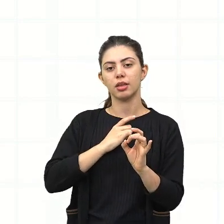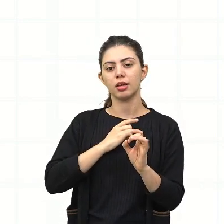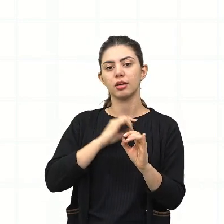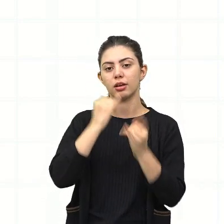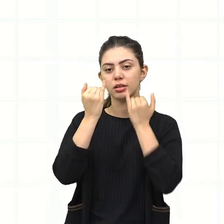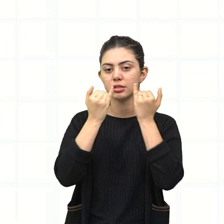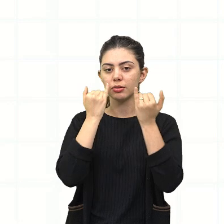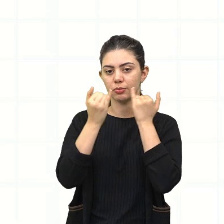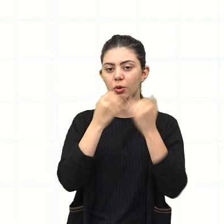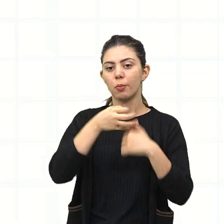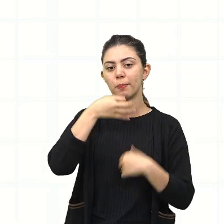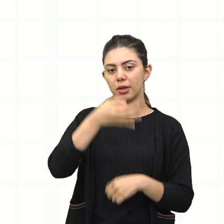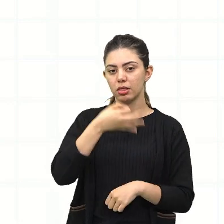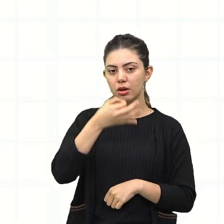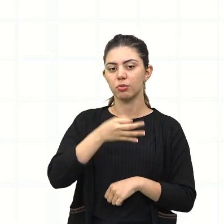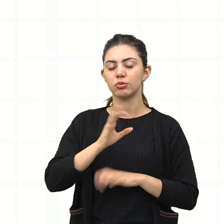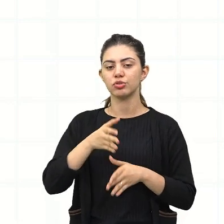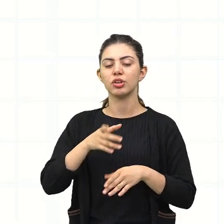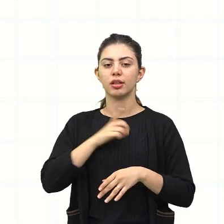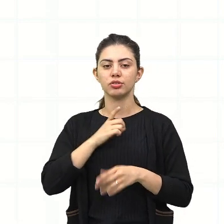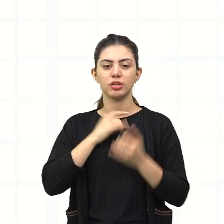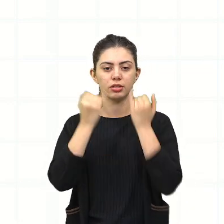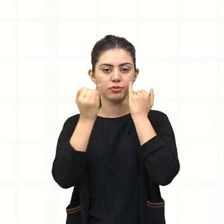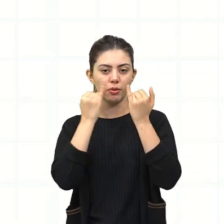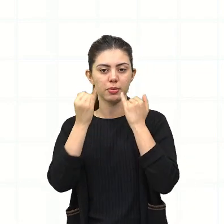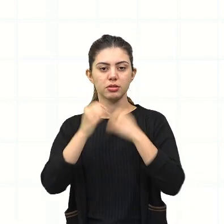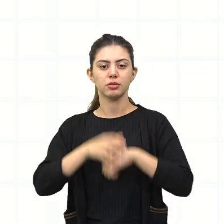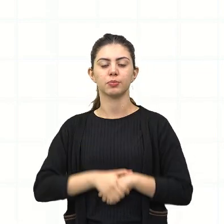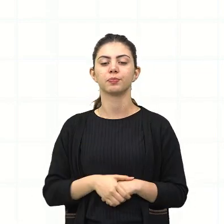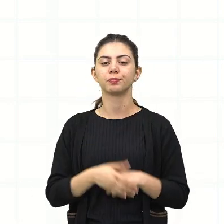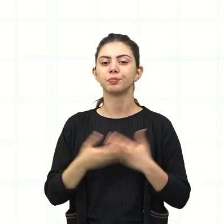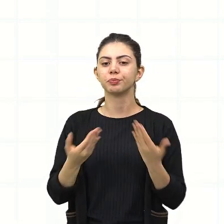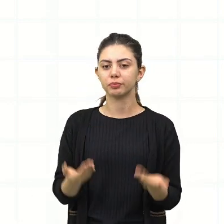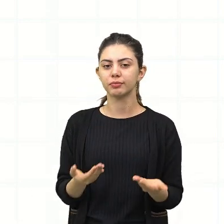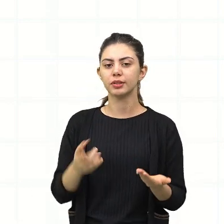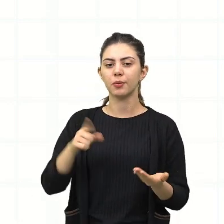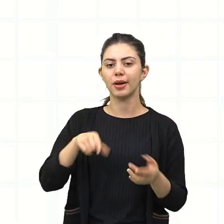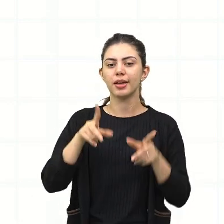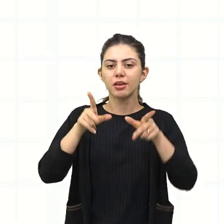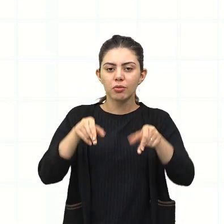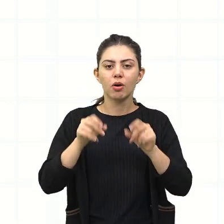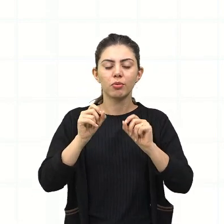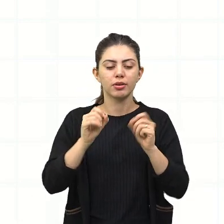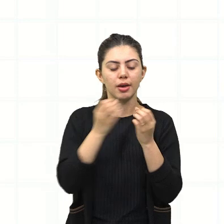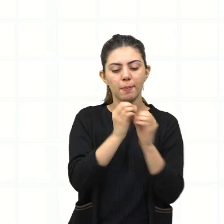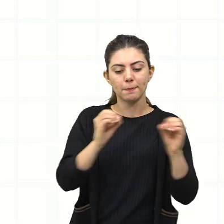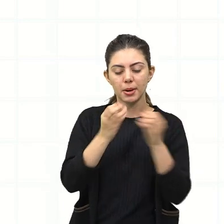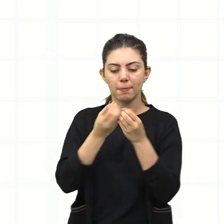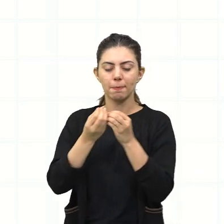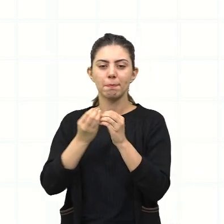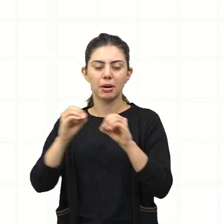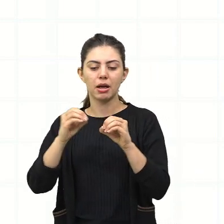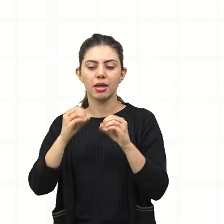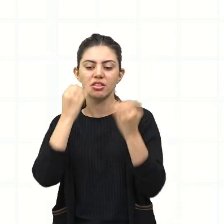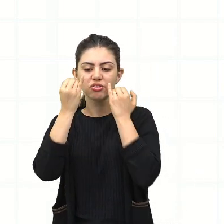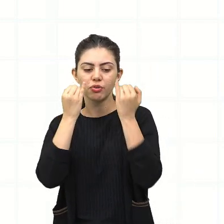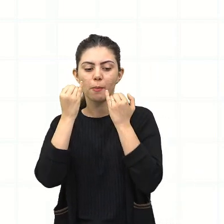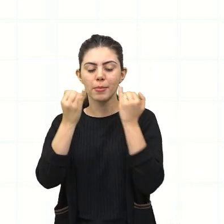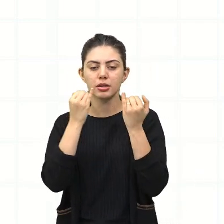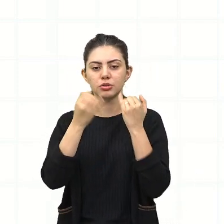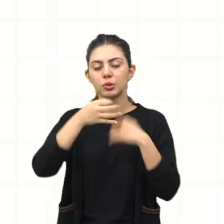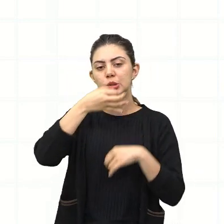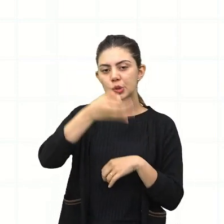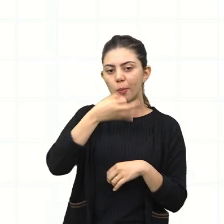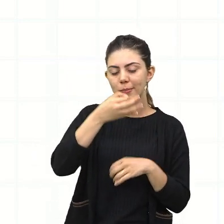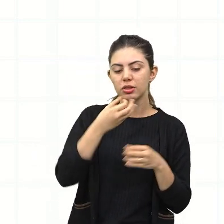foi mencionado. Então ele vai unir essas duas ideias e vai ser essa ponte, esse pronome relativo vai ser essa ponte entre essas